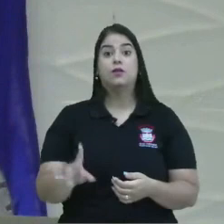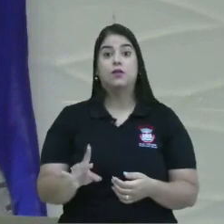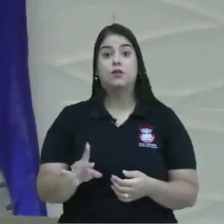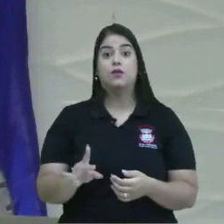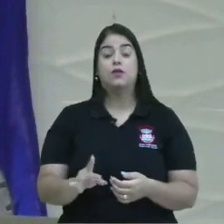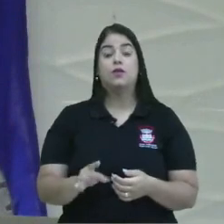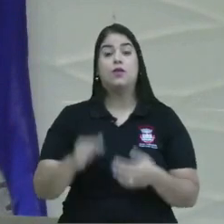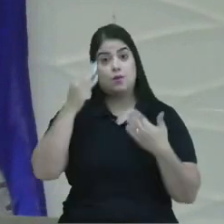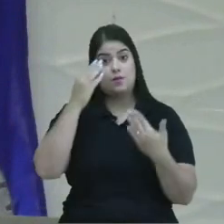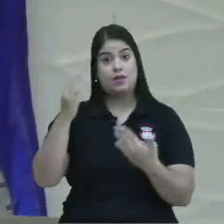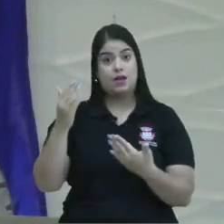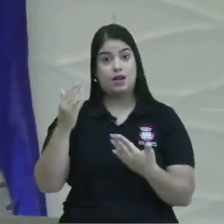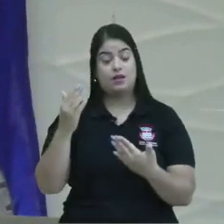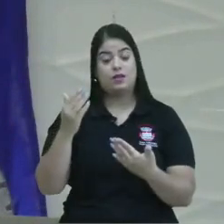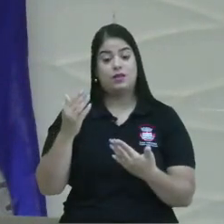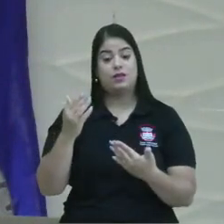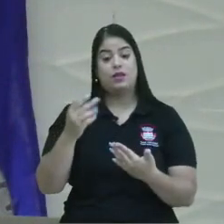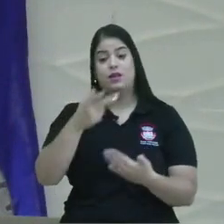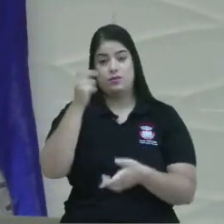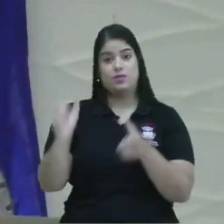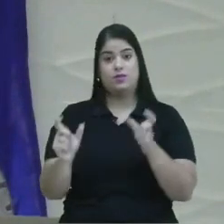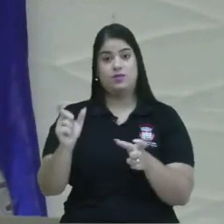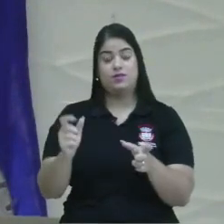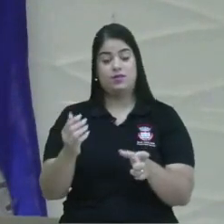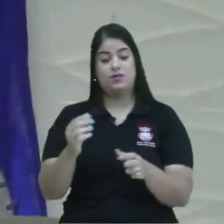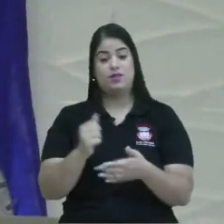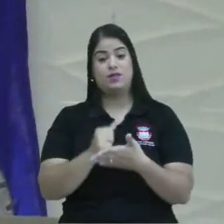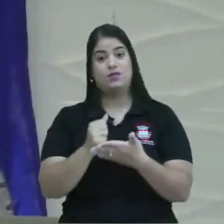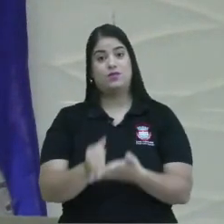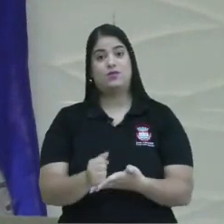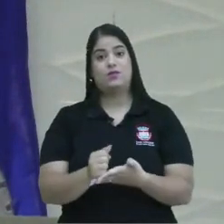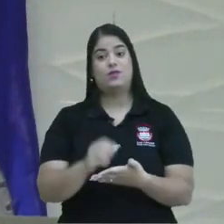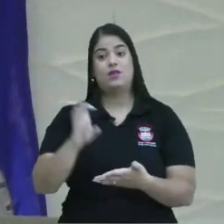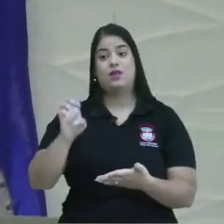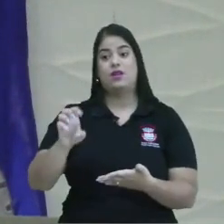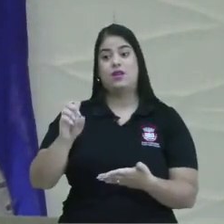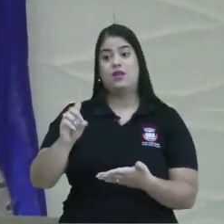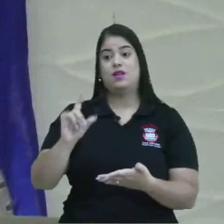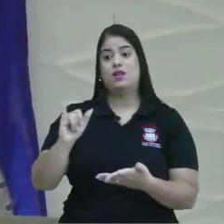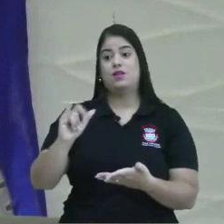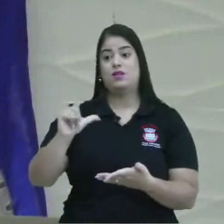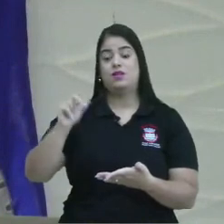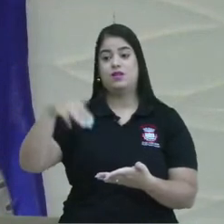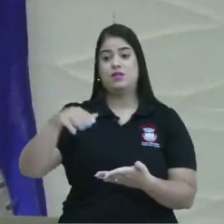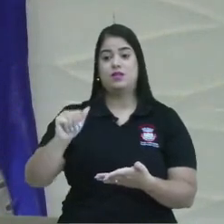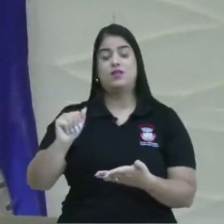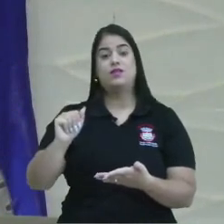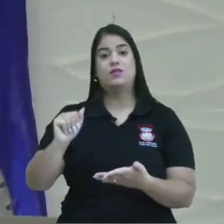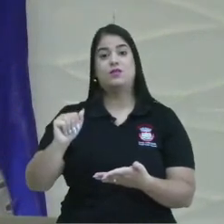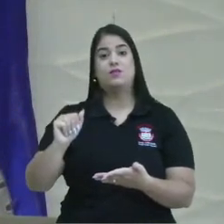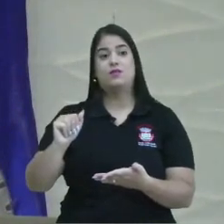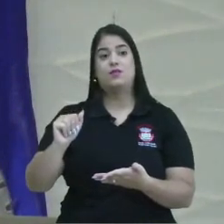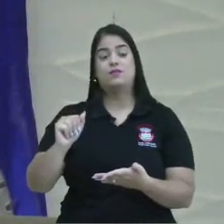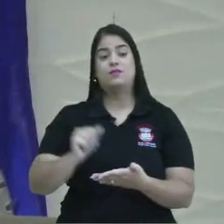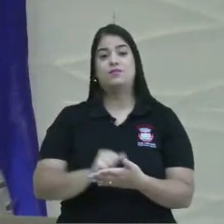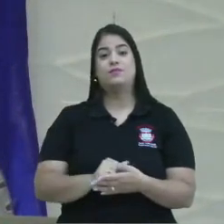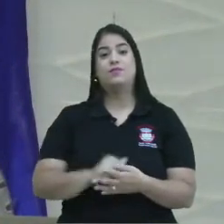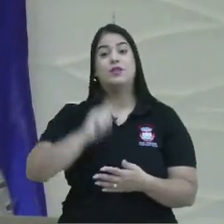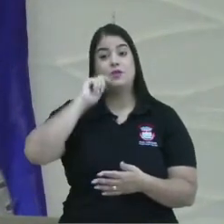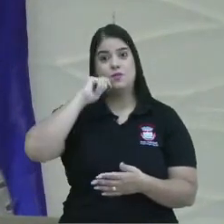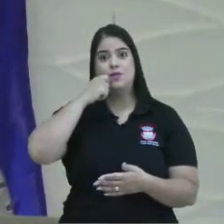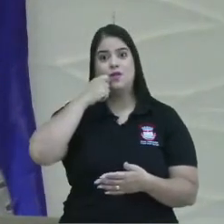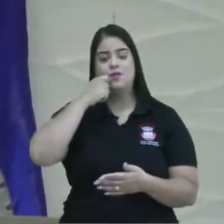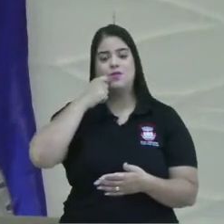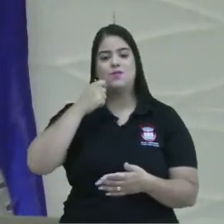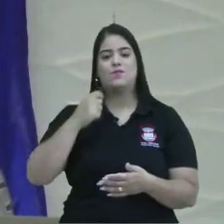um agradecimento aqui aos colaboradores, né, na pessoa de Edivan Barros, da padaria Barros, panificadora Barros,